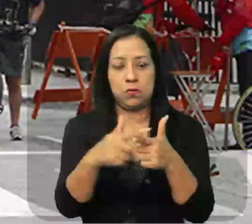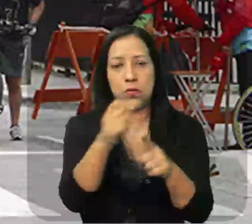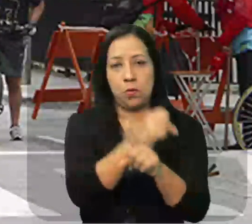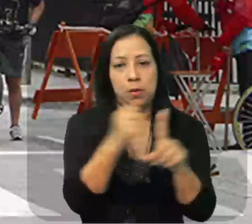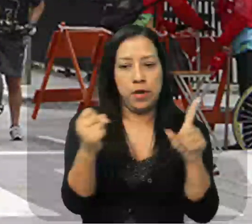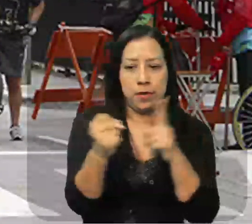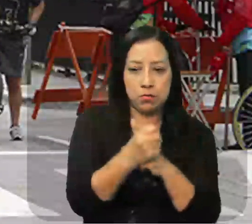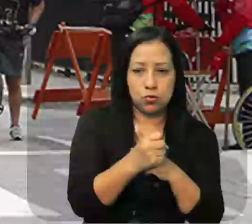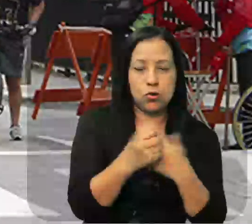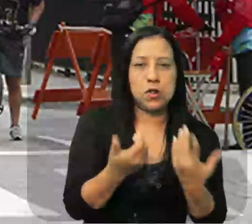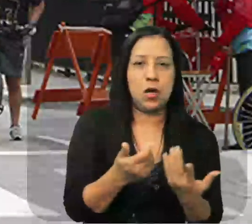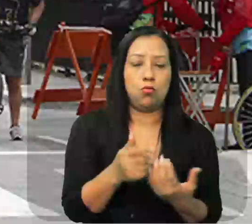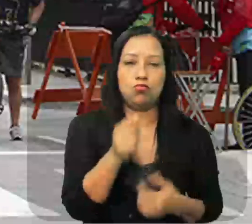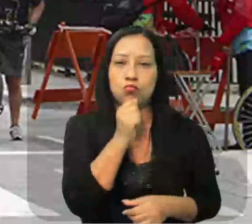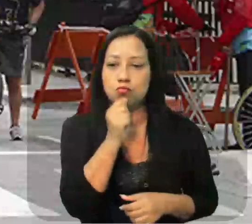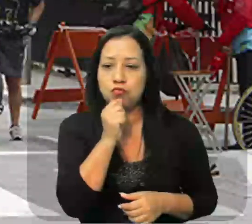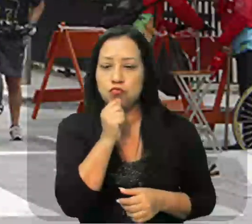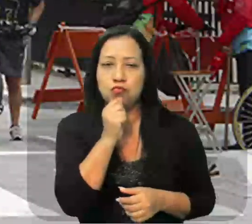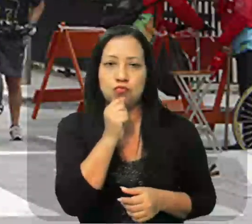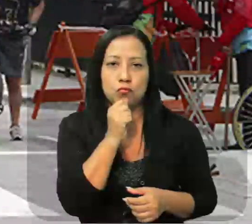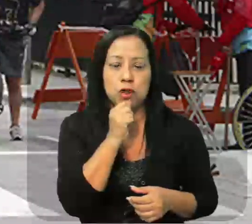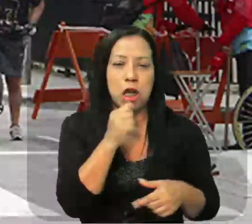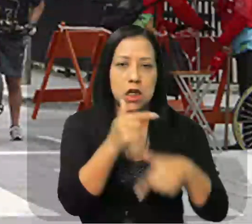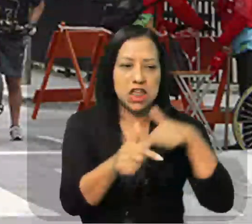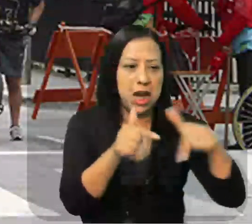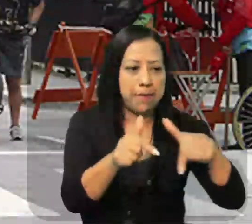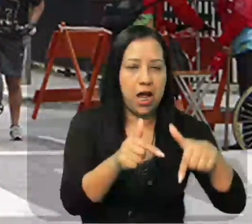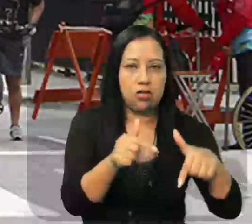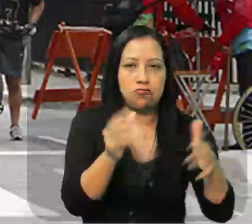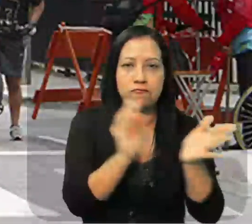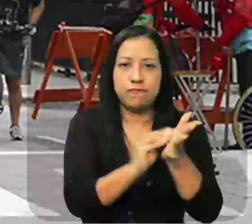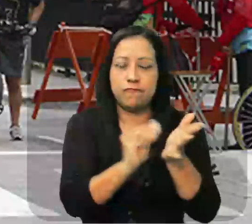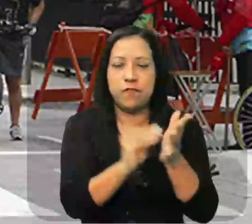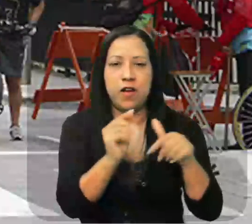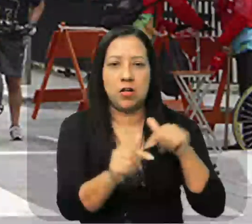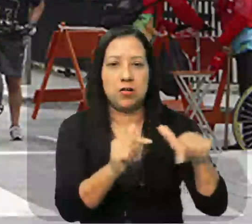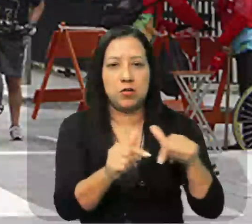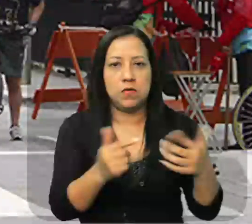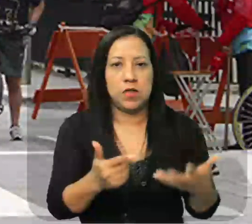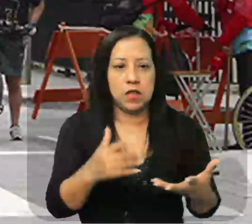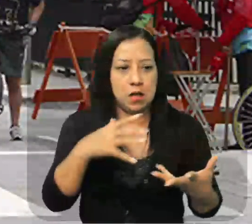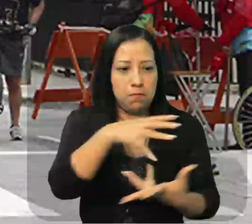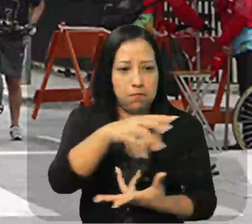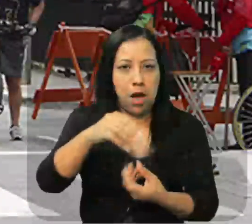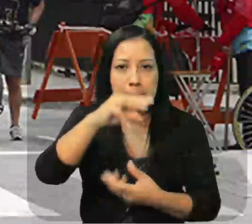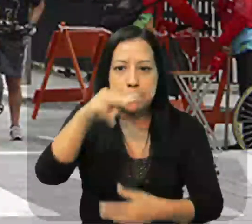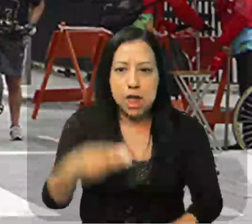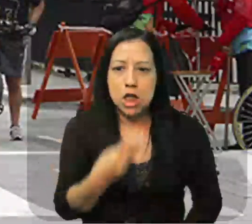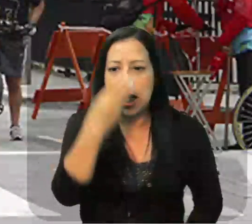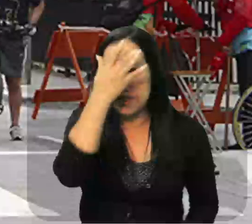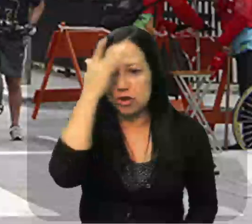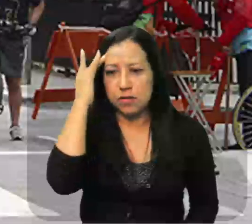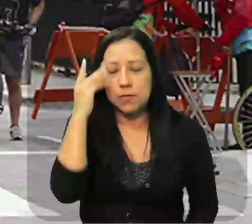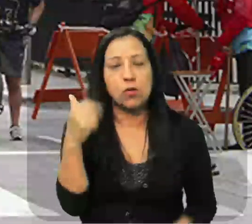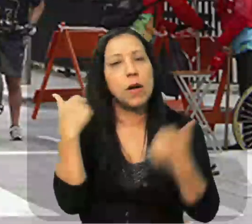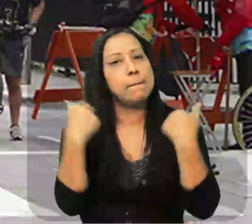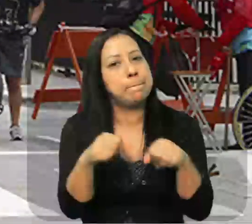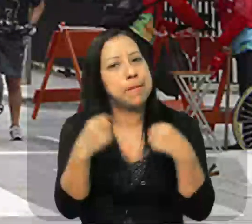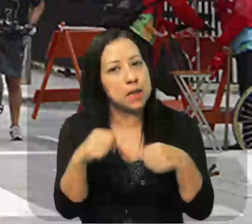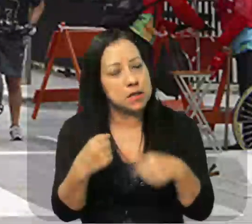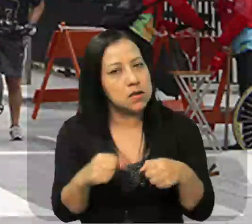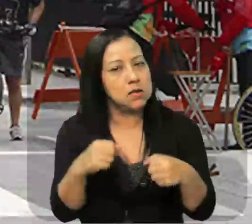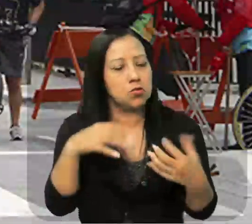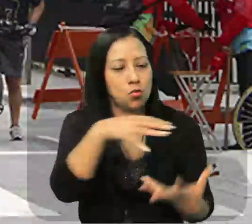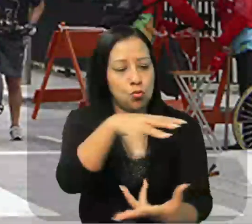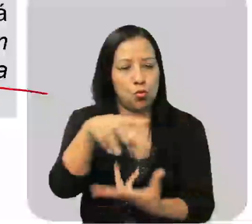questão social de não ter emprego para todo mundo, dessa questão do subemprego, dessa grande massa de